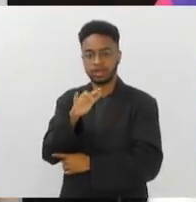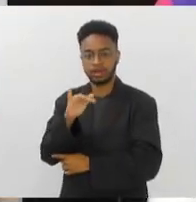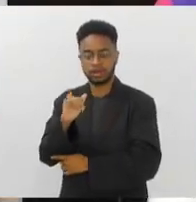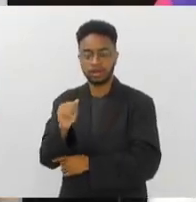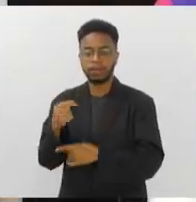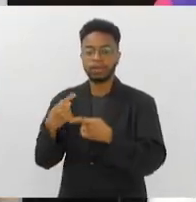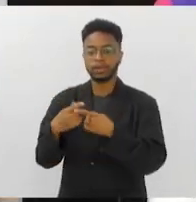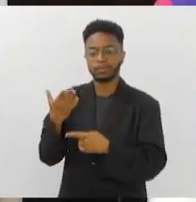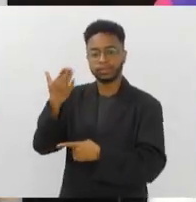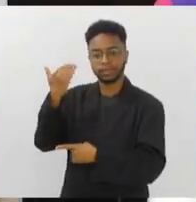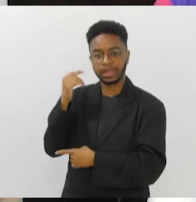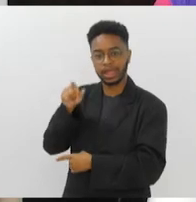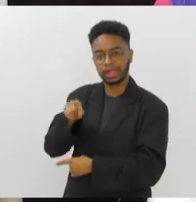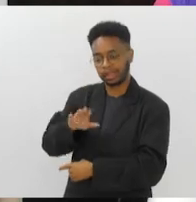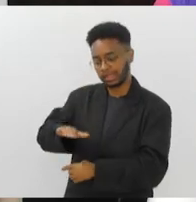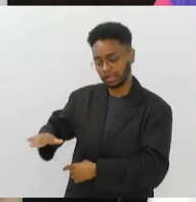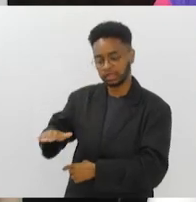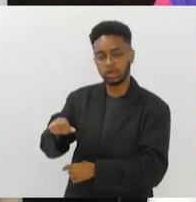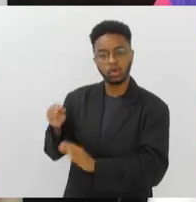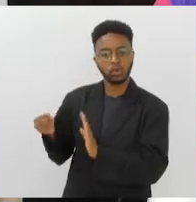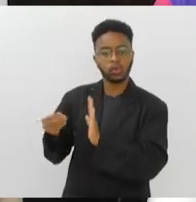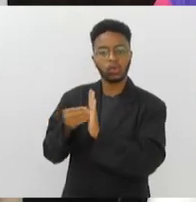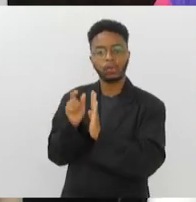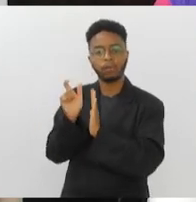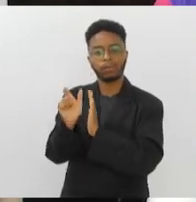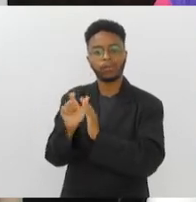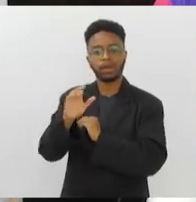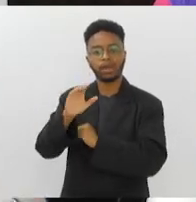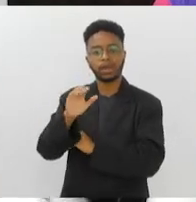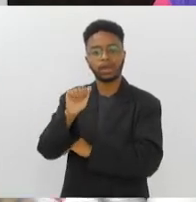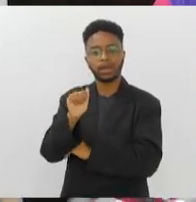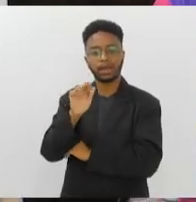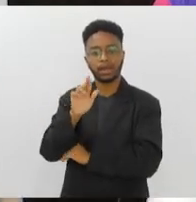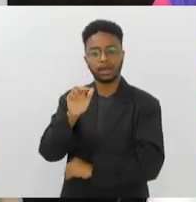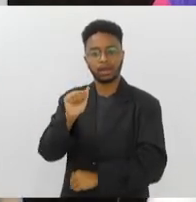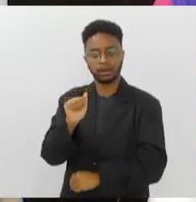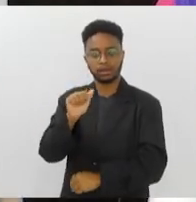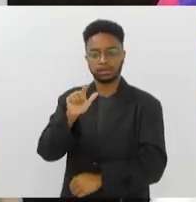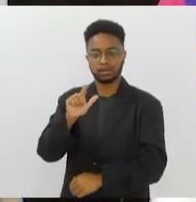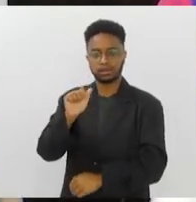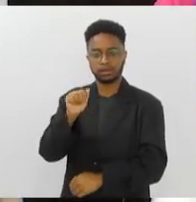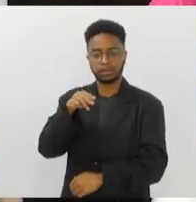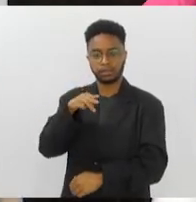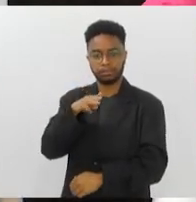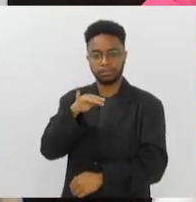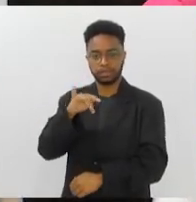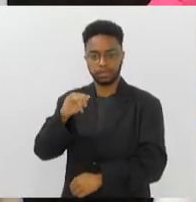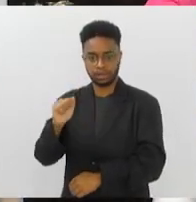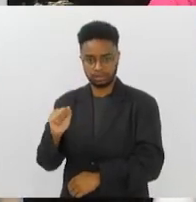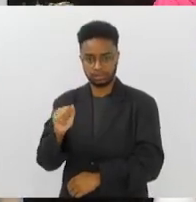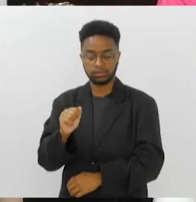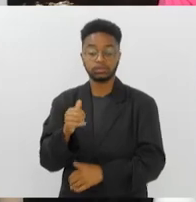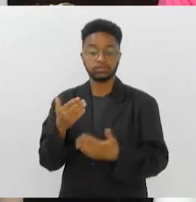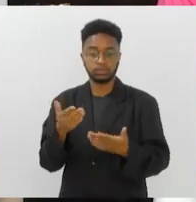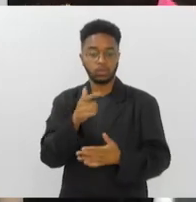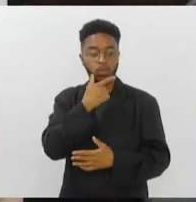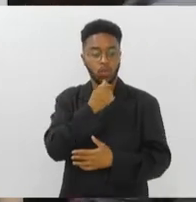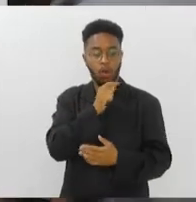era chamada de Caralâmpia. Ela tinha esse apelido de Caralâmpia. Era assim que Graciliano Ramos